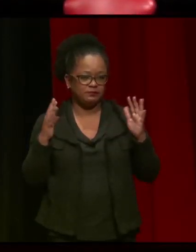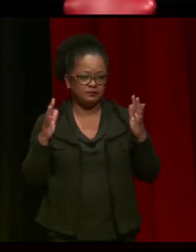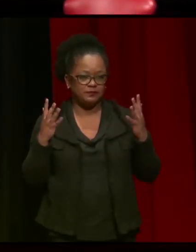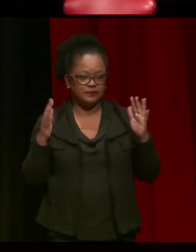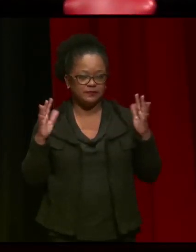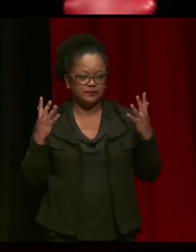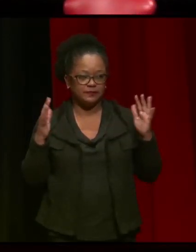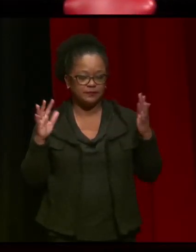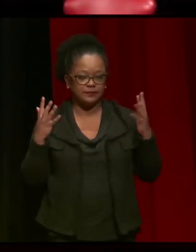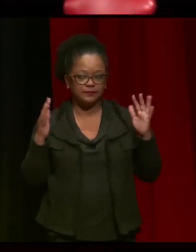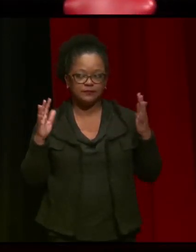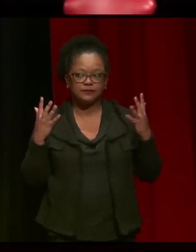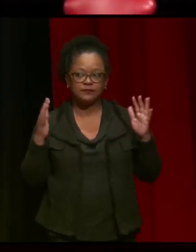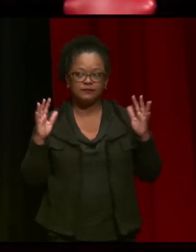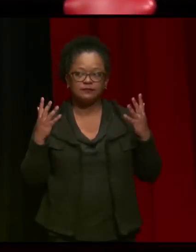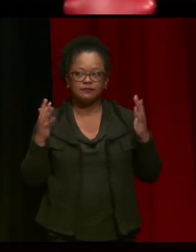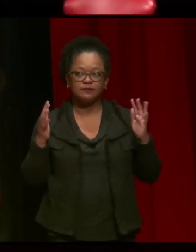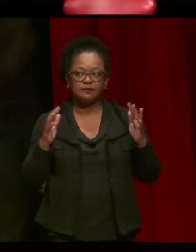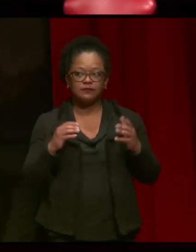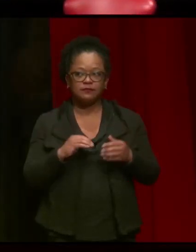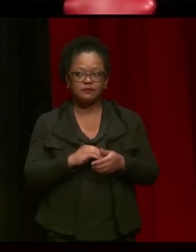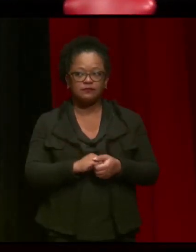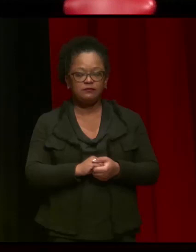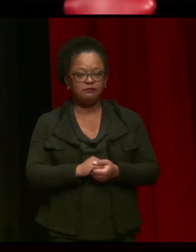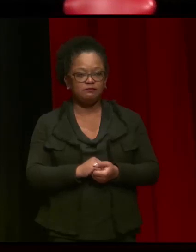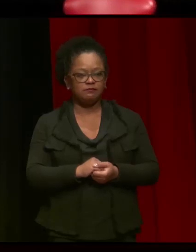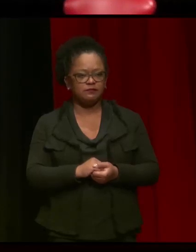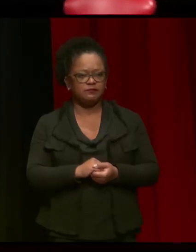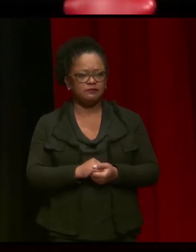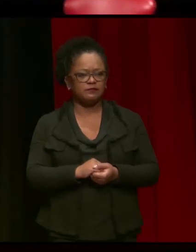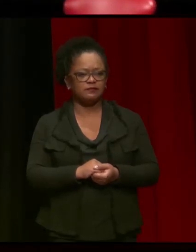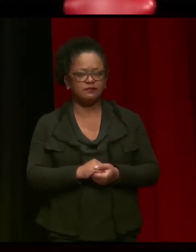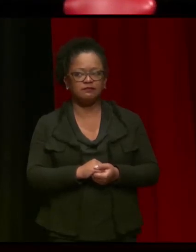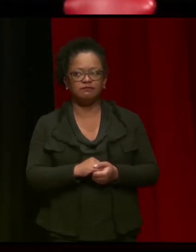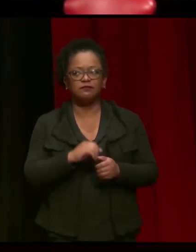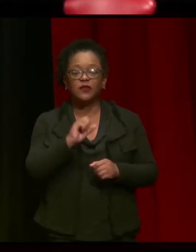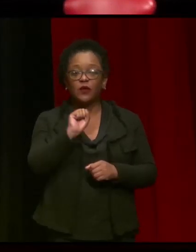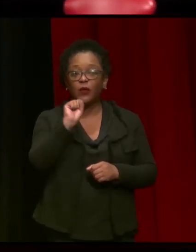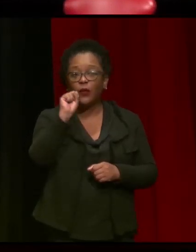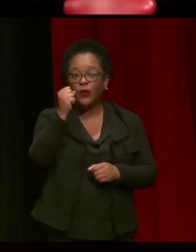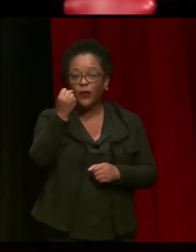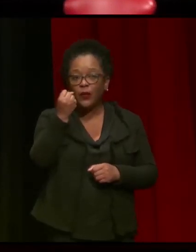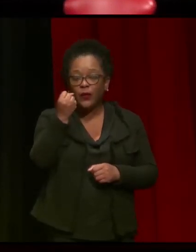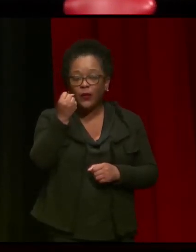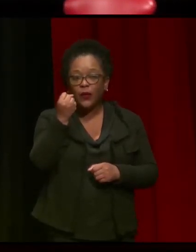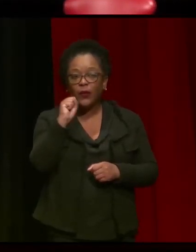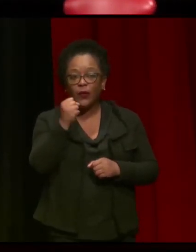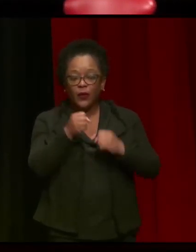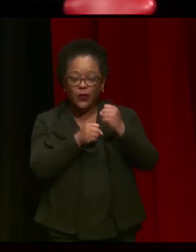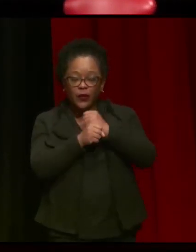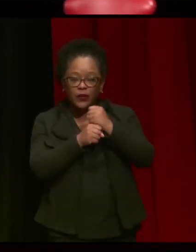Que ele estava naquele rebanho. Pessoal, número 3. 8 anos que meu filho fazia parte da igreja. E aí